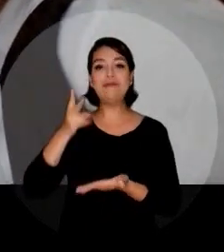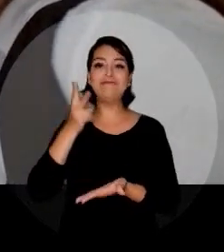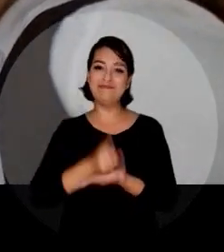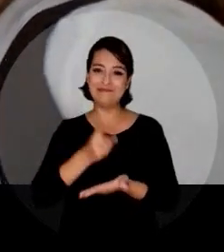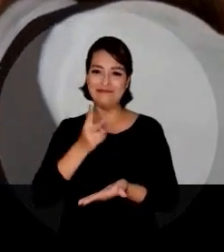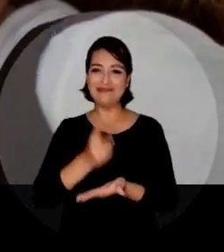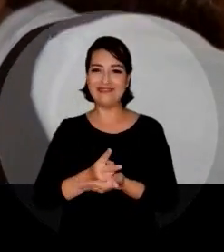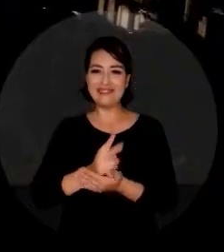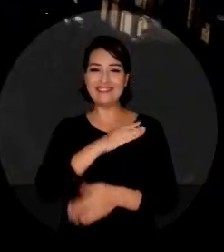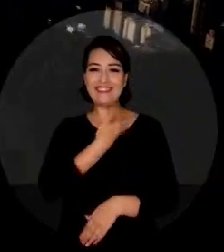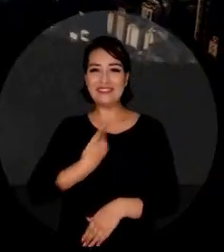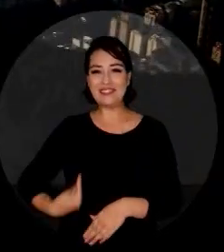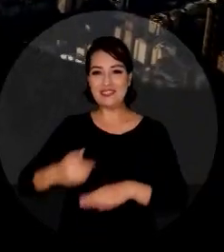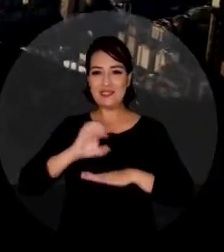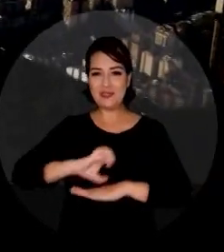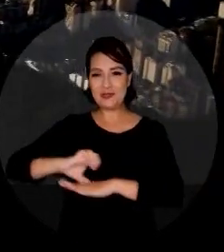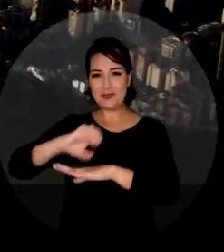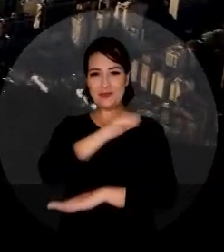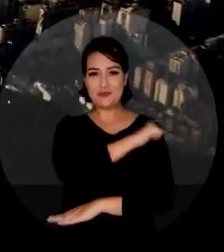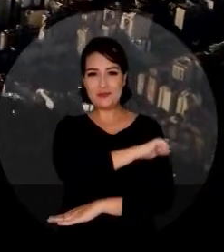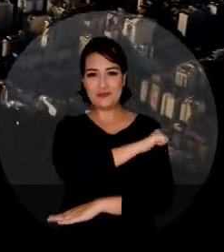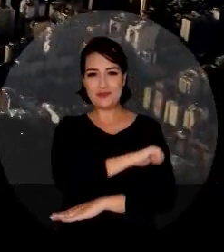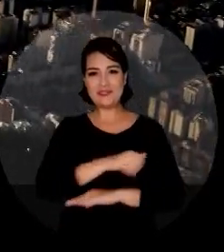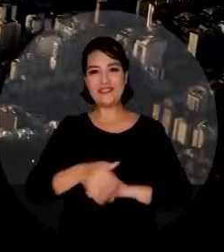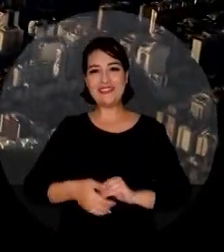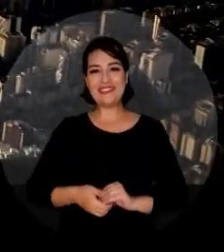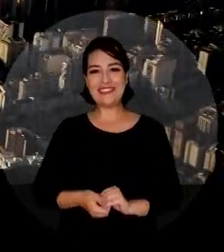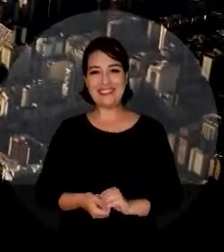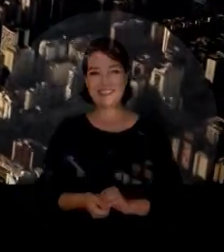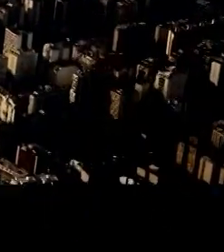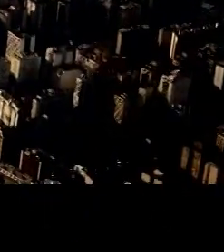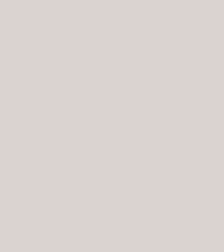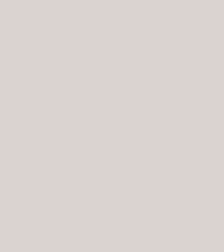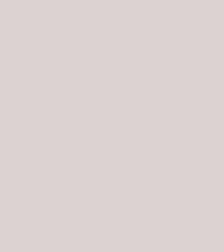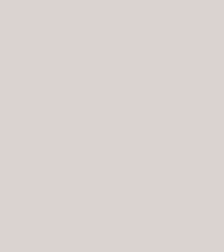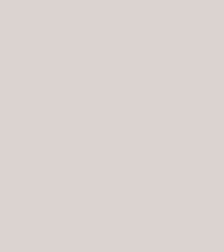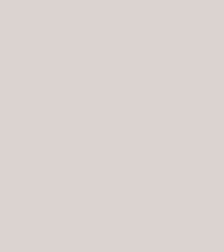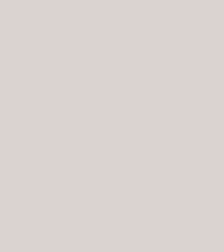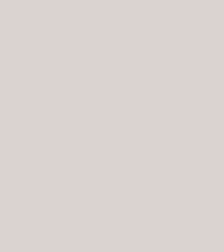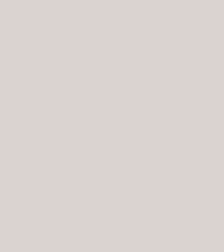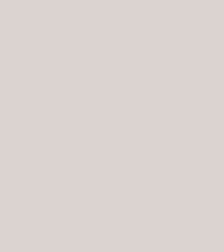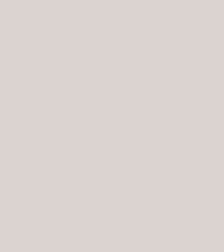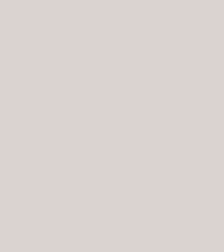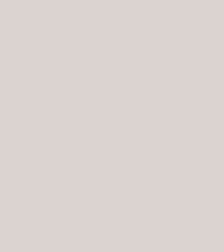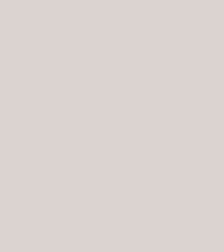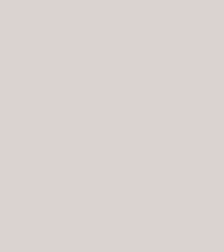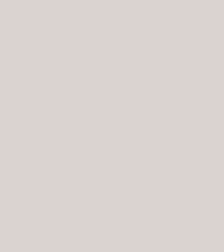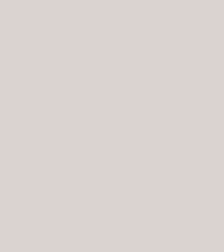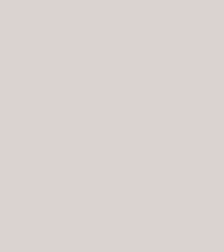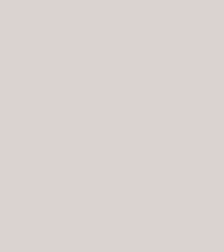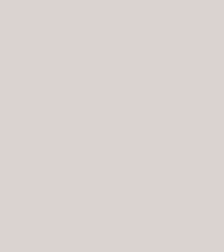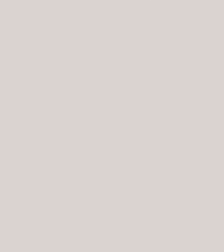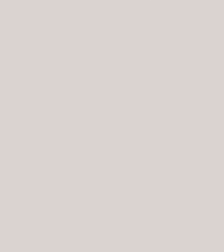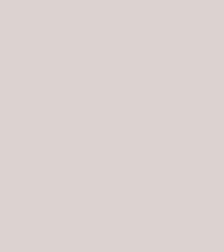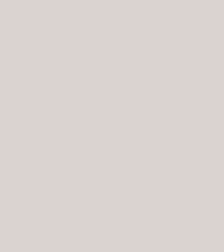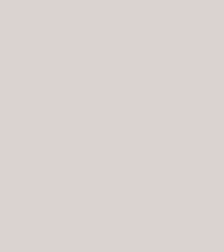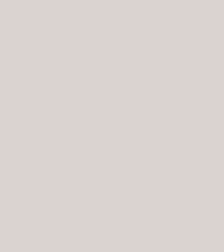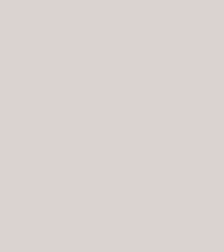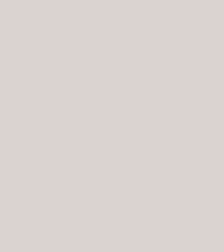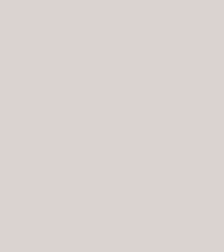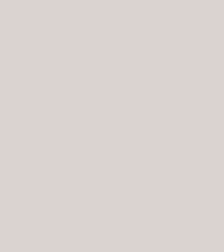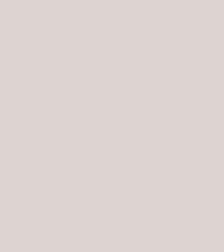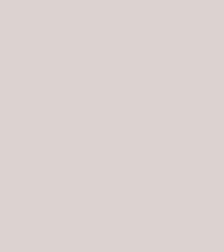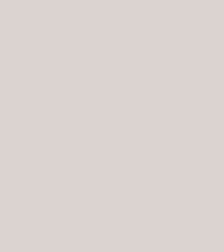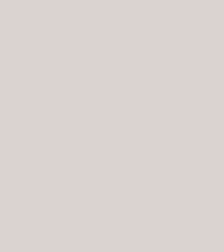vão continuar. Governo do Estado do Rio de Janeiro. Um bom jornal tem que ser direto, tem que ser